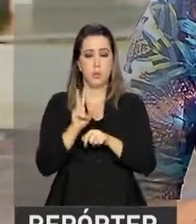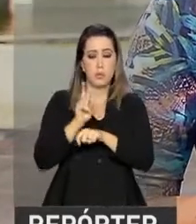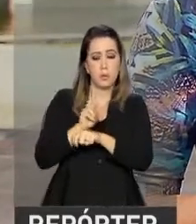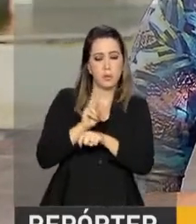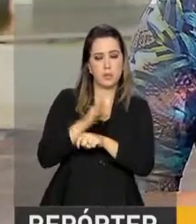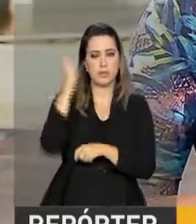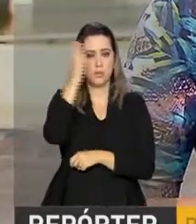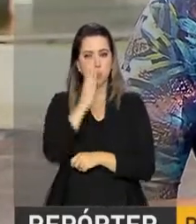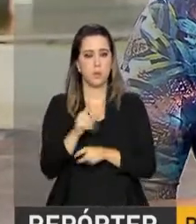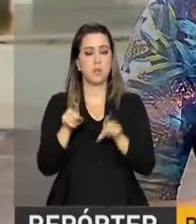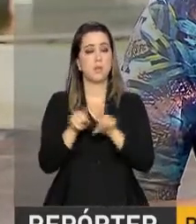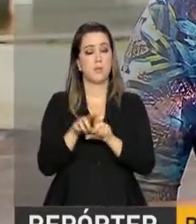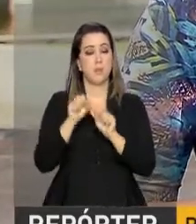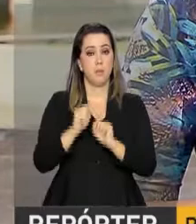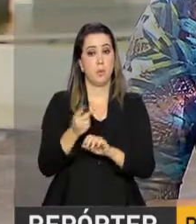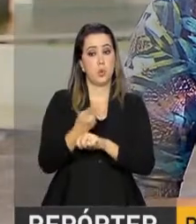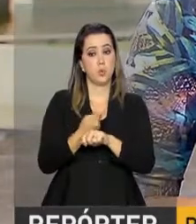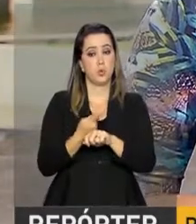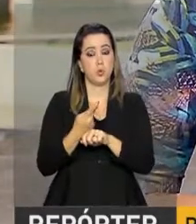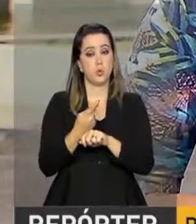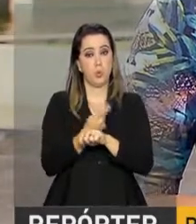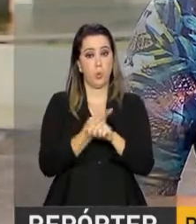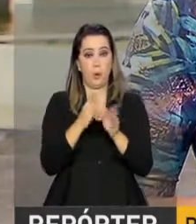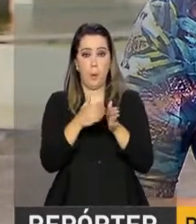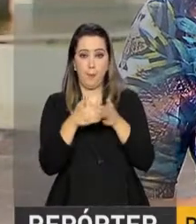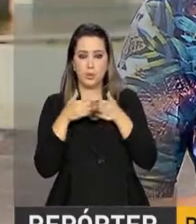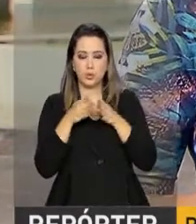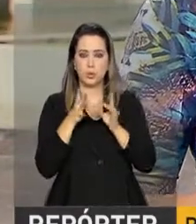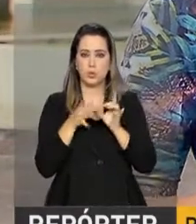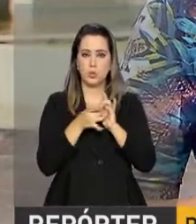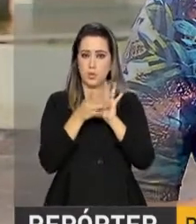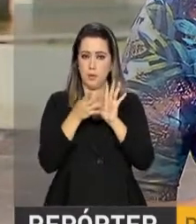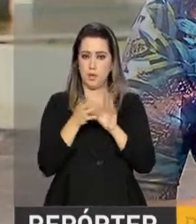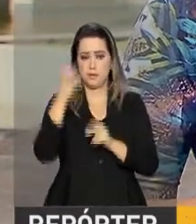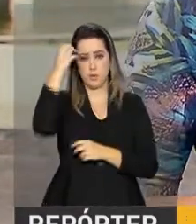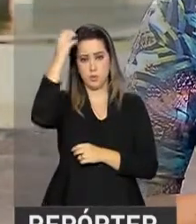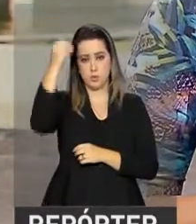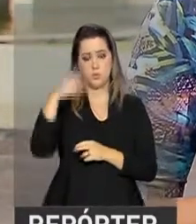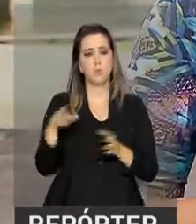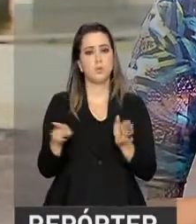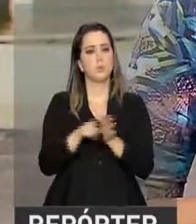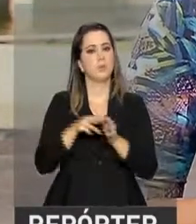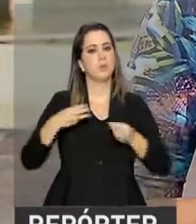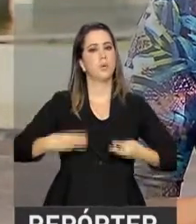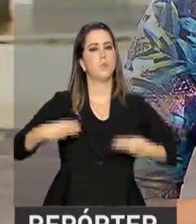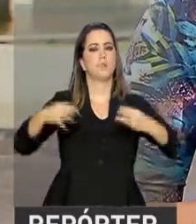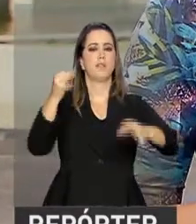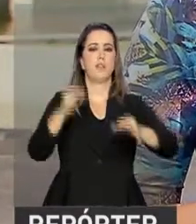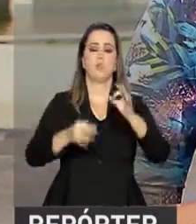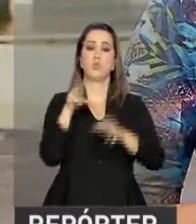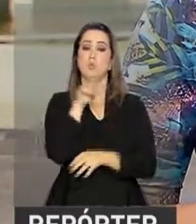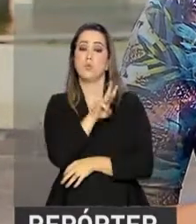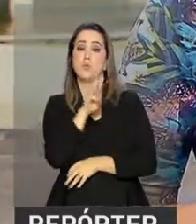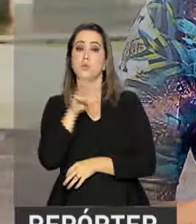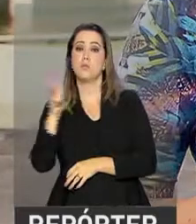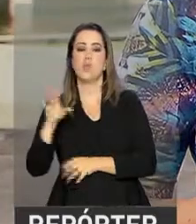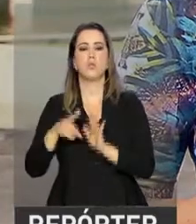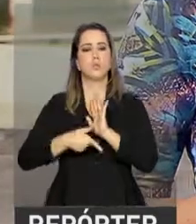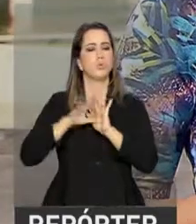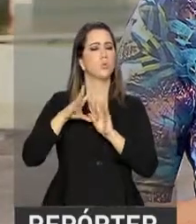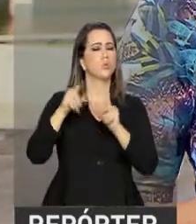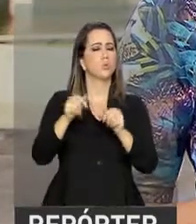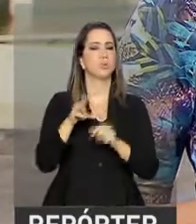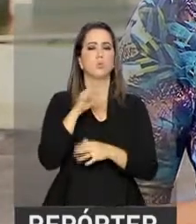vão poder fazer os pedidos de autorização de viagem pelo site do ministério da justiça antes era tudo feito por e-mail